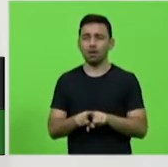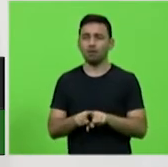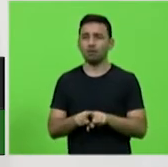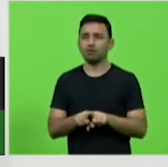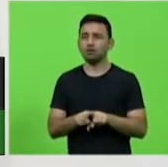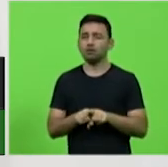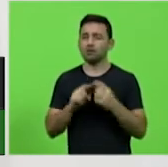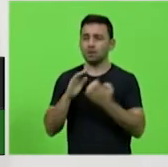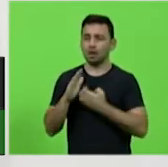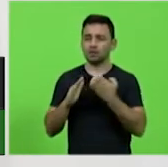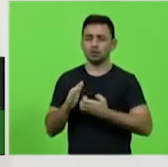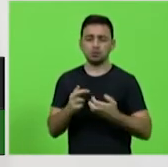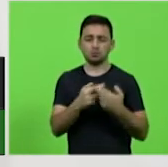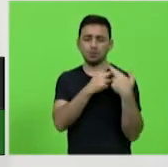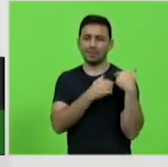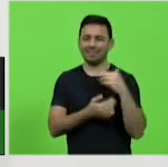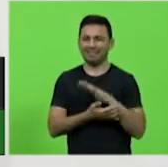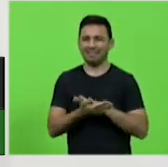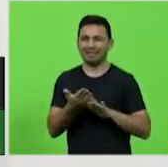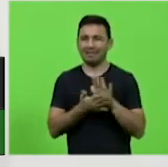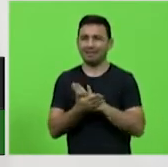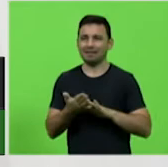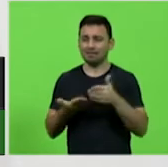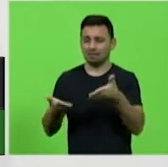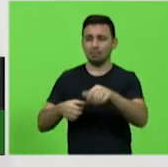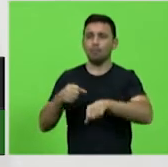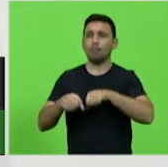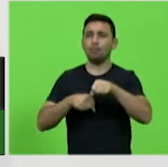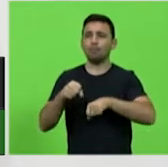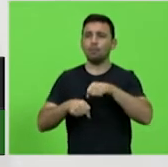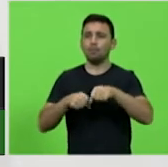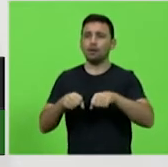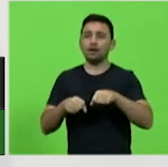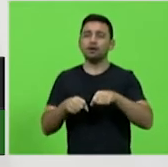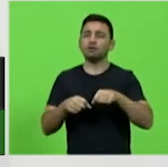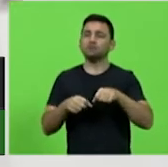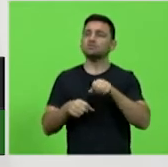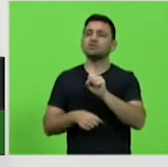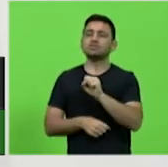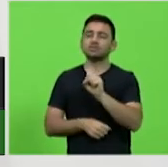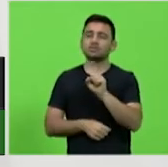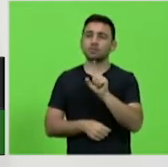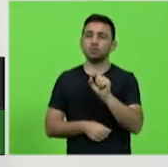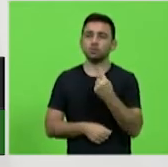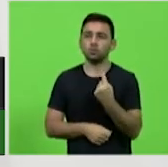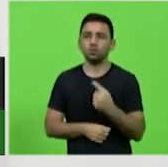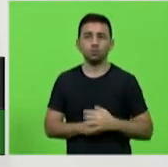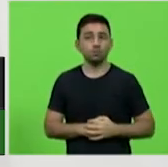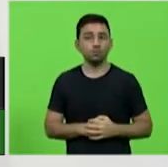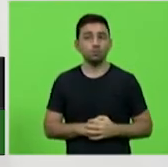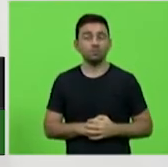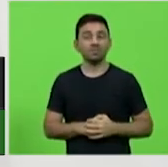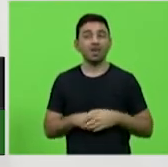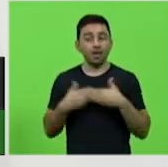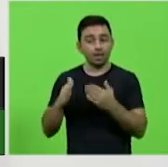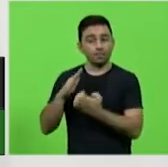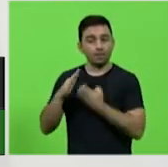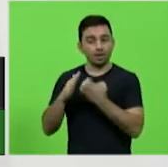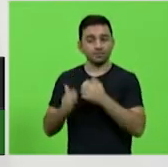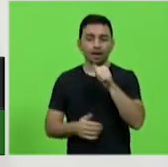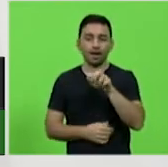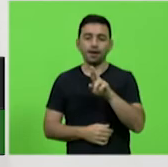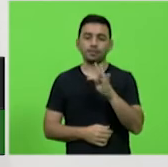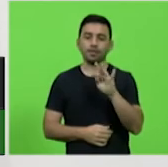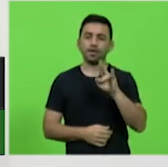concessionária, não tem responsabilidade pelos ciclistas que trafegam na 101. A concessionária Arteris foi